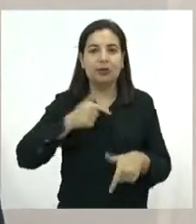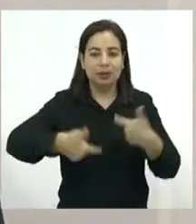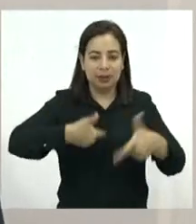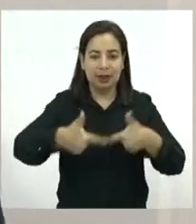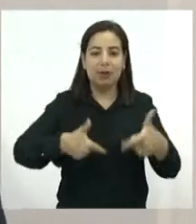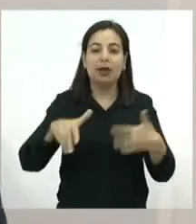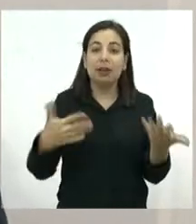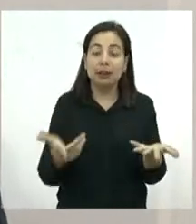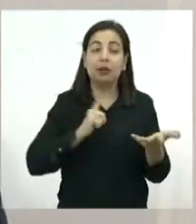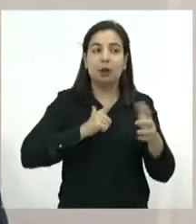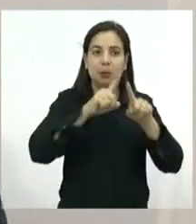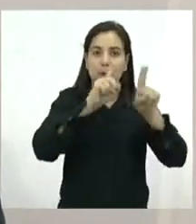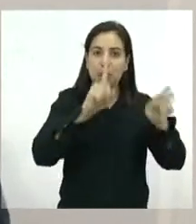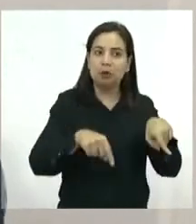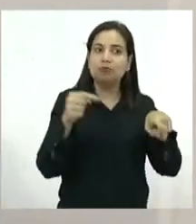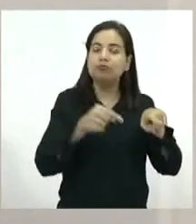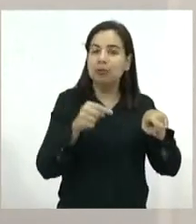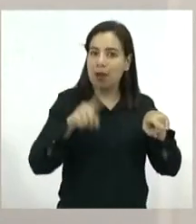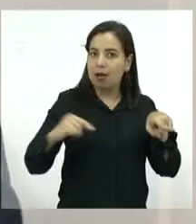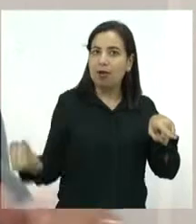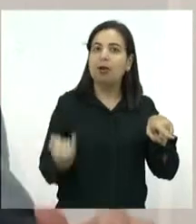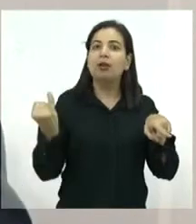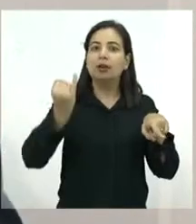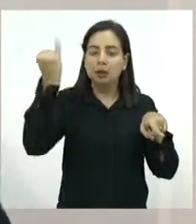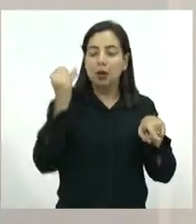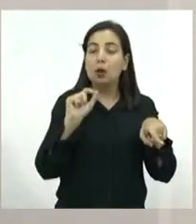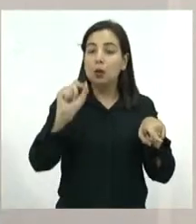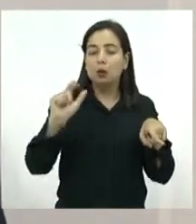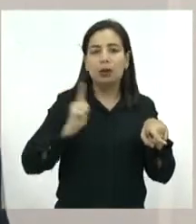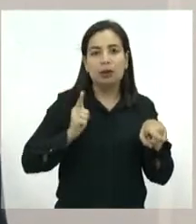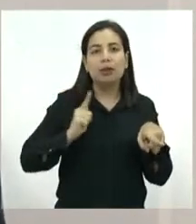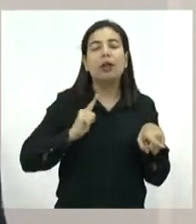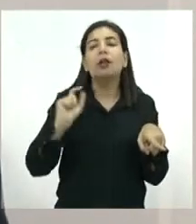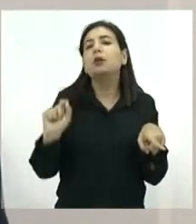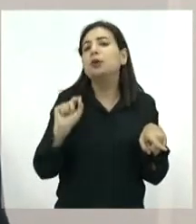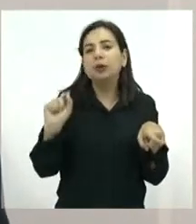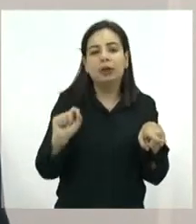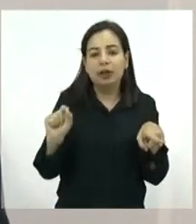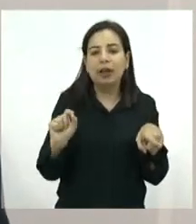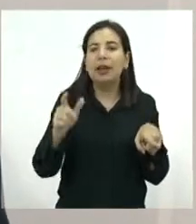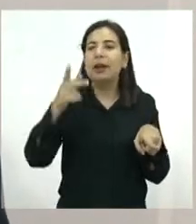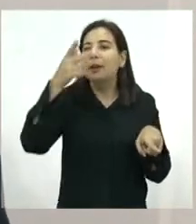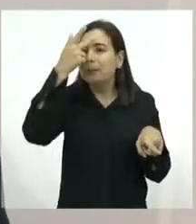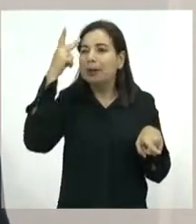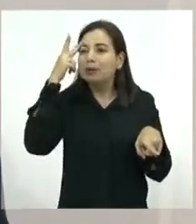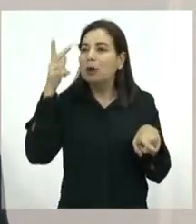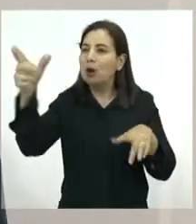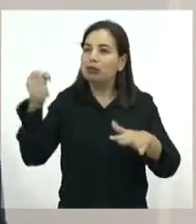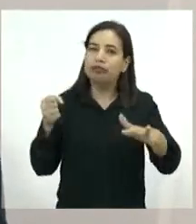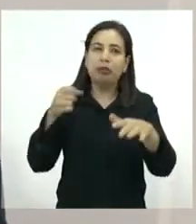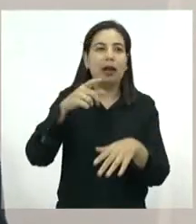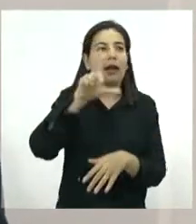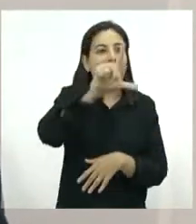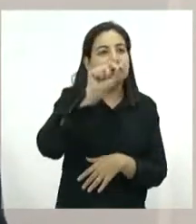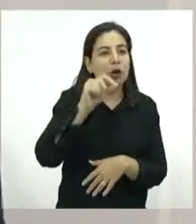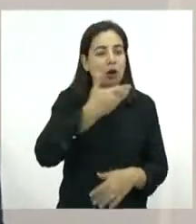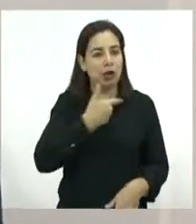muito relevante, que é o que acaba definitivamente com indicação política para a direção de